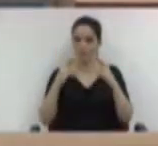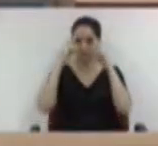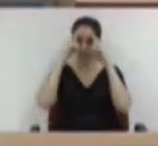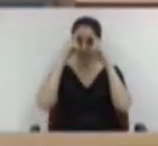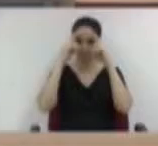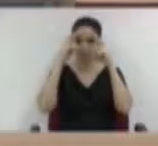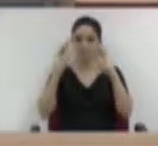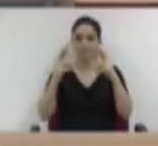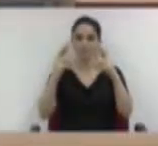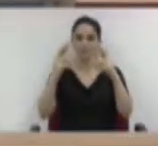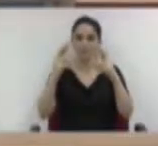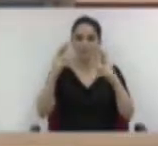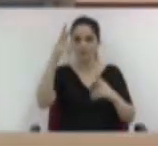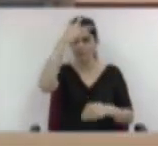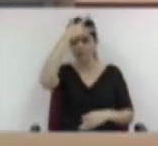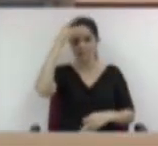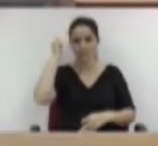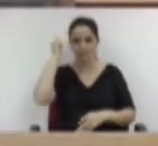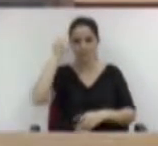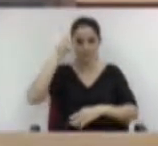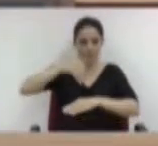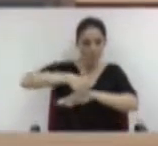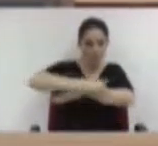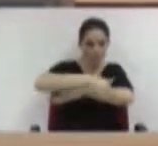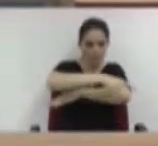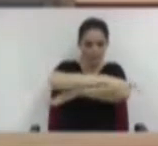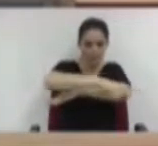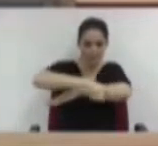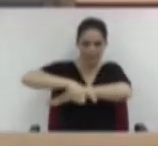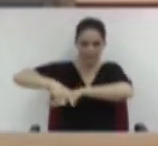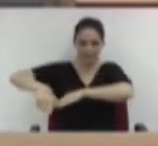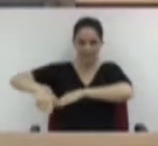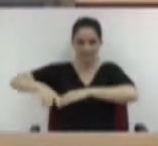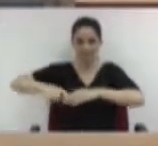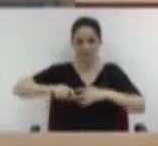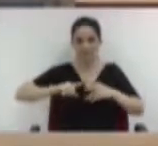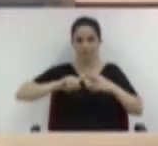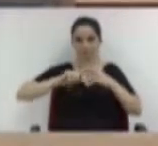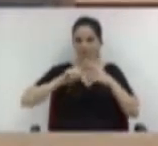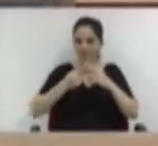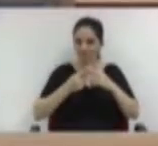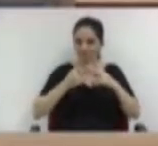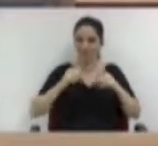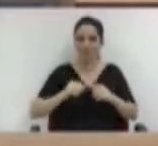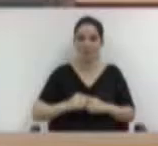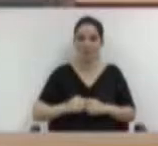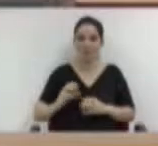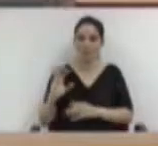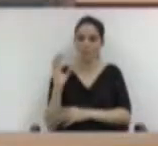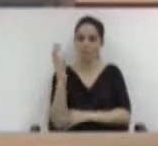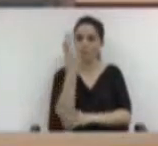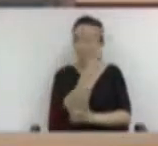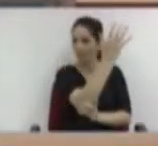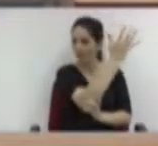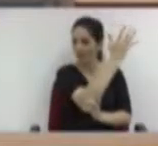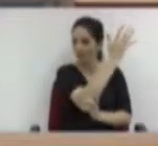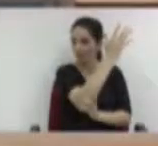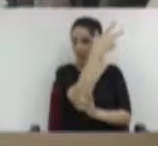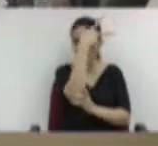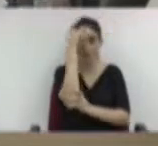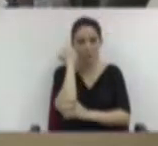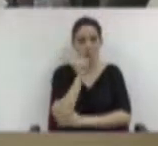Executivo quanto às calçadas danificadas por árvores plantadas por este poder e da